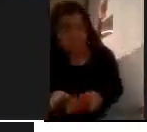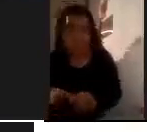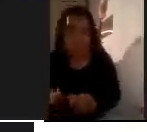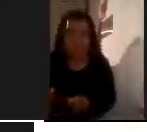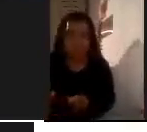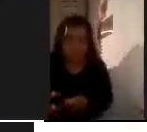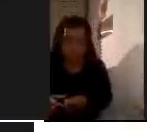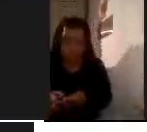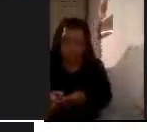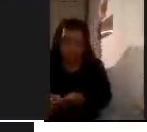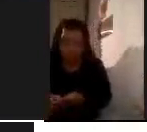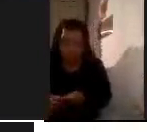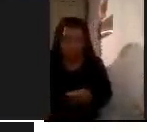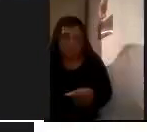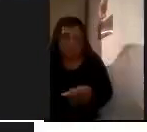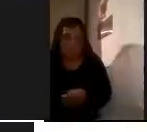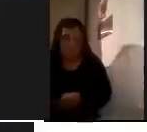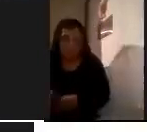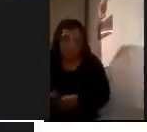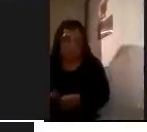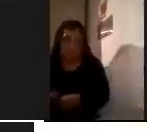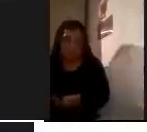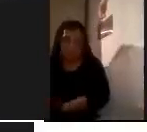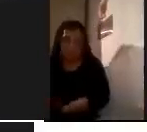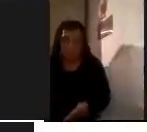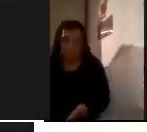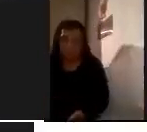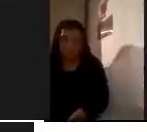quente, que sai o leite. Então, a água quente não pode, por quê?